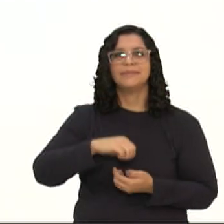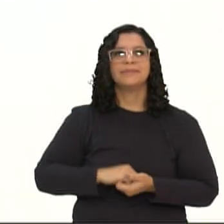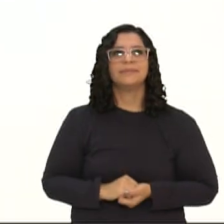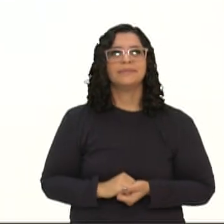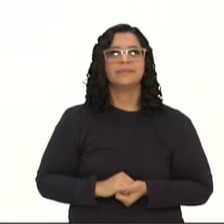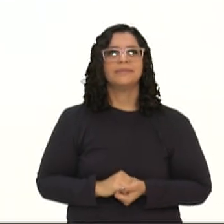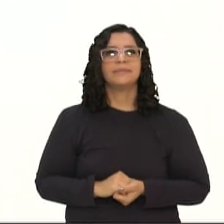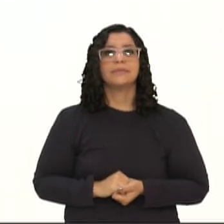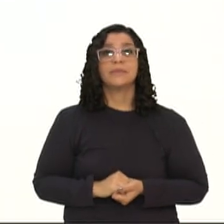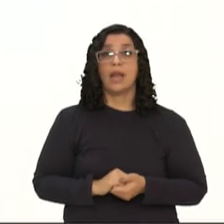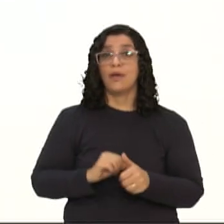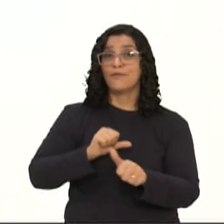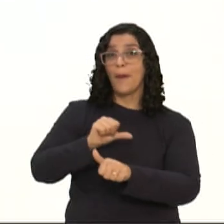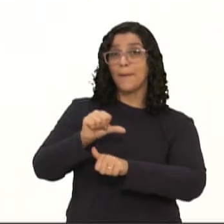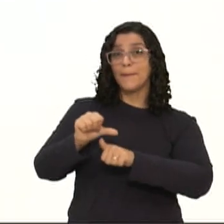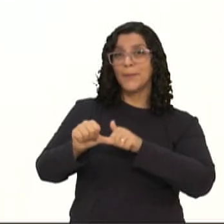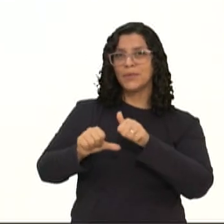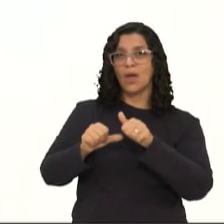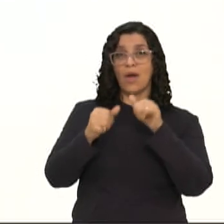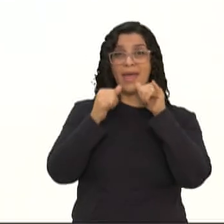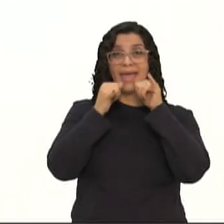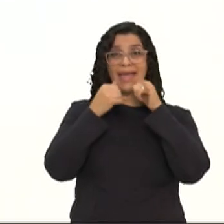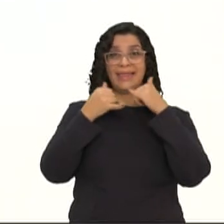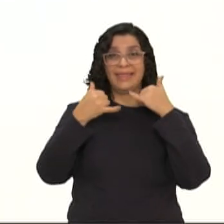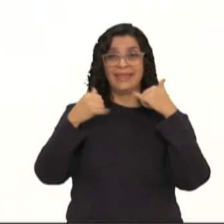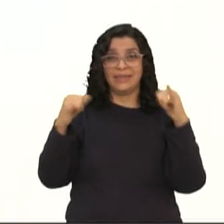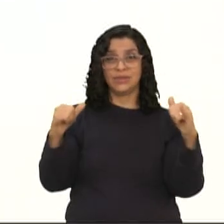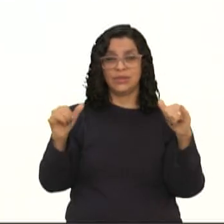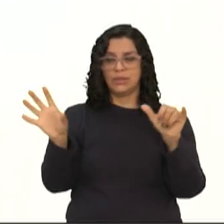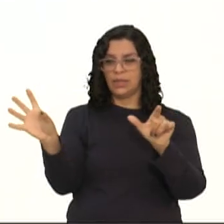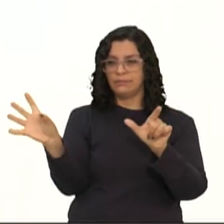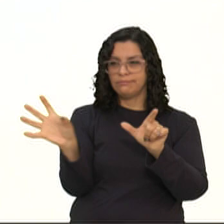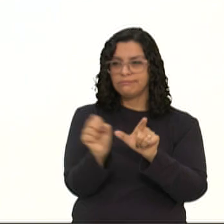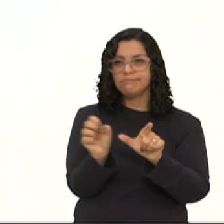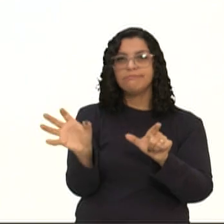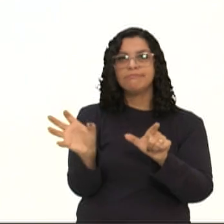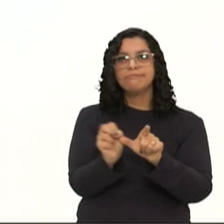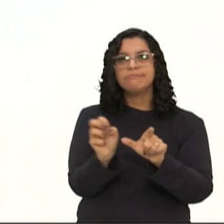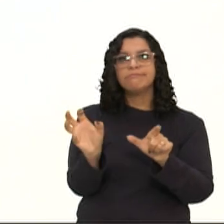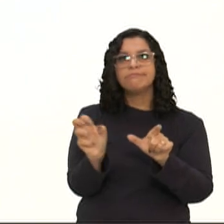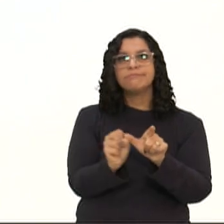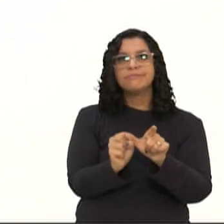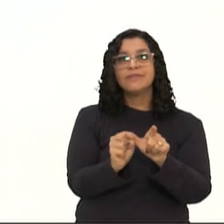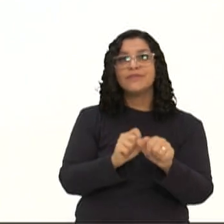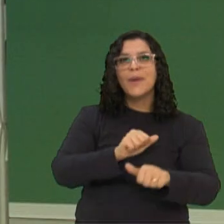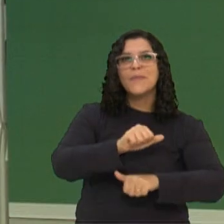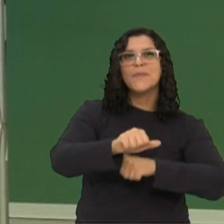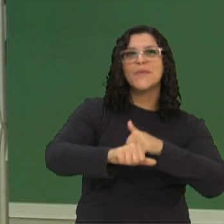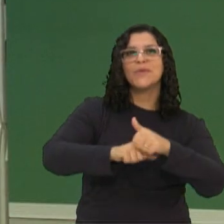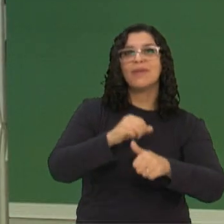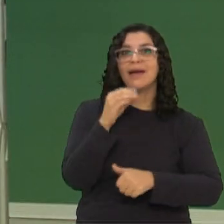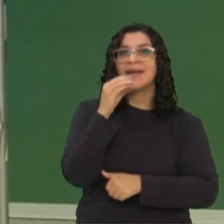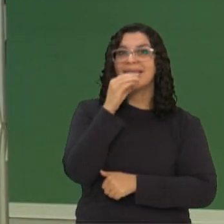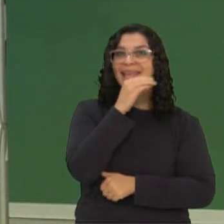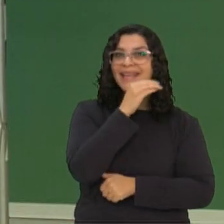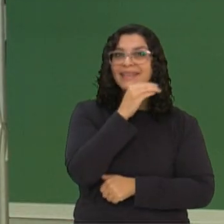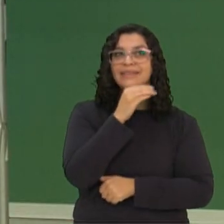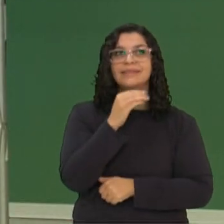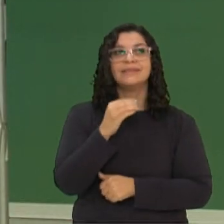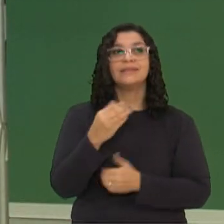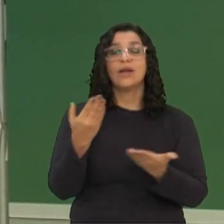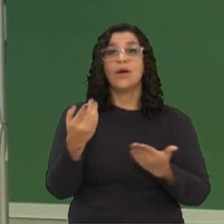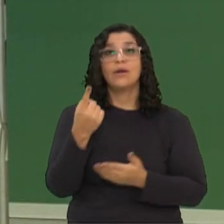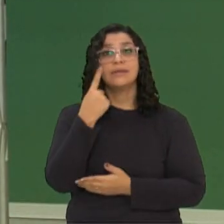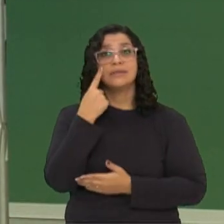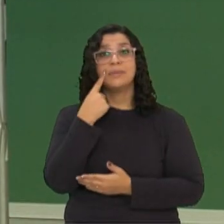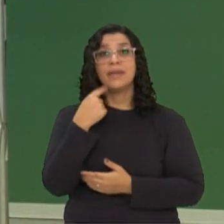Essa transformação da corrente elétrica em calor, né? Em calor. E aqui chega até a ser